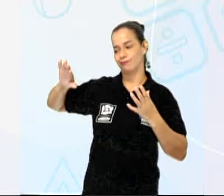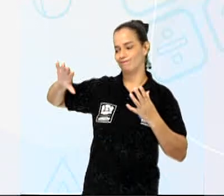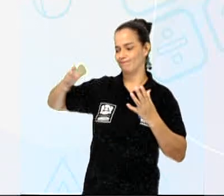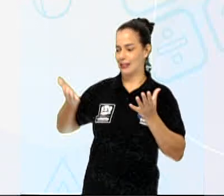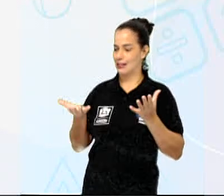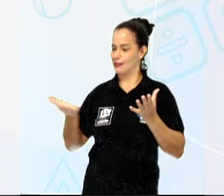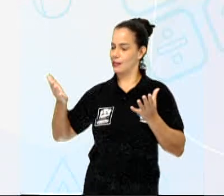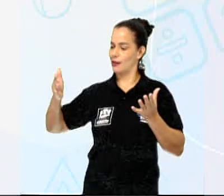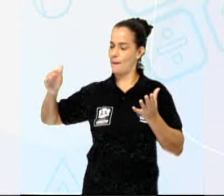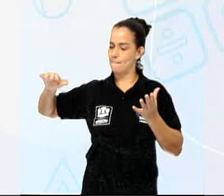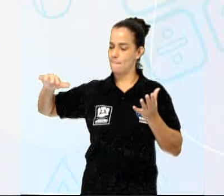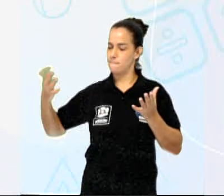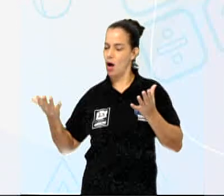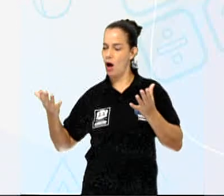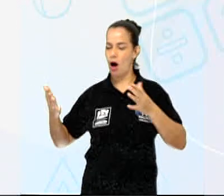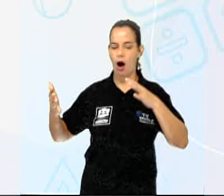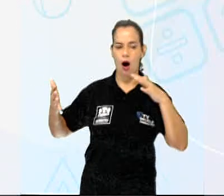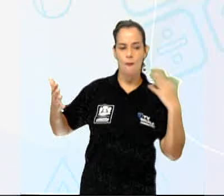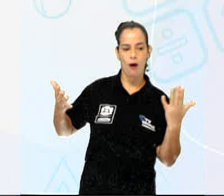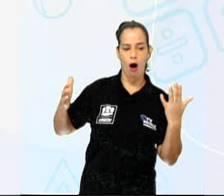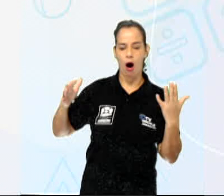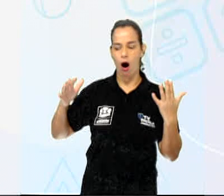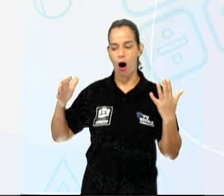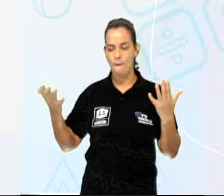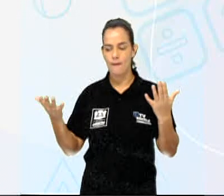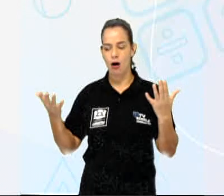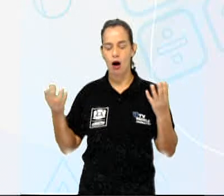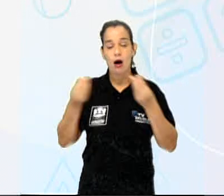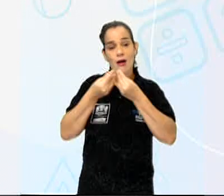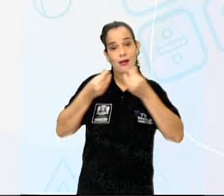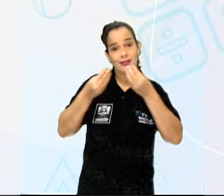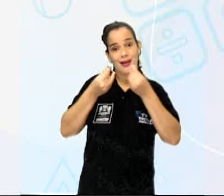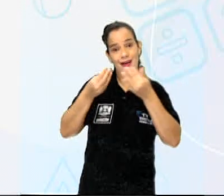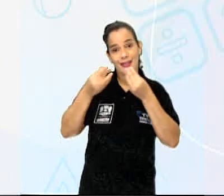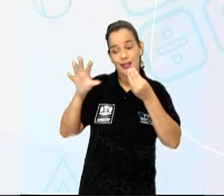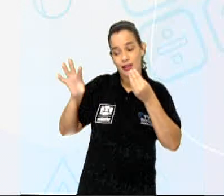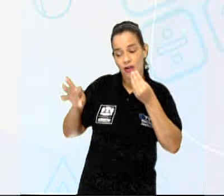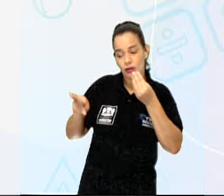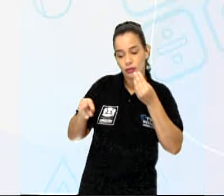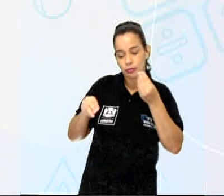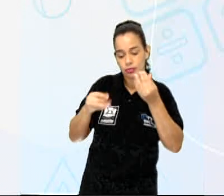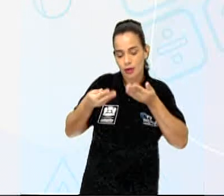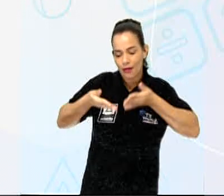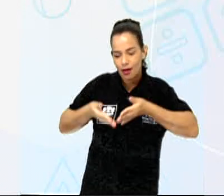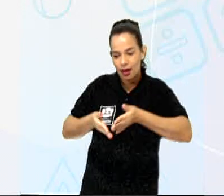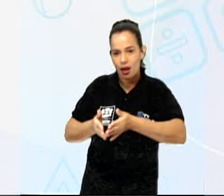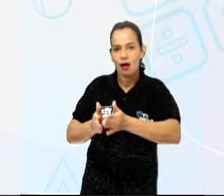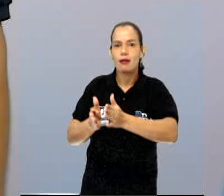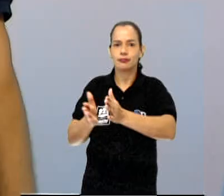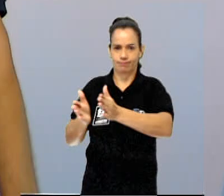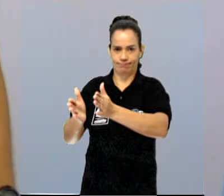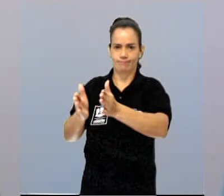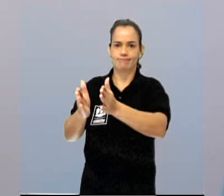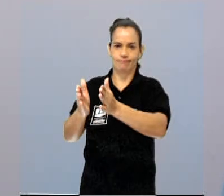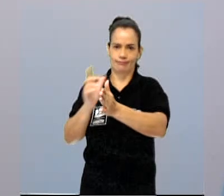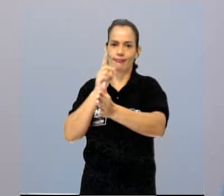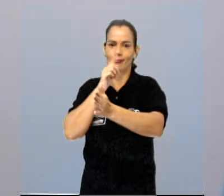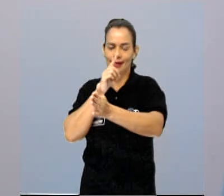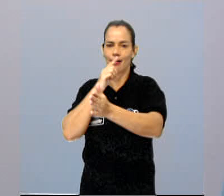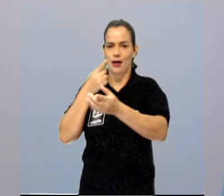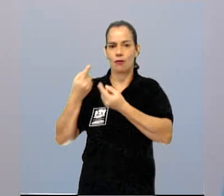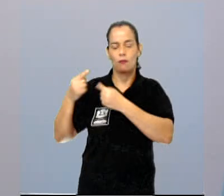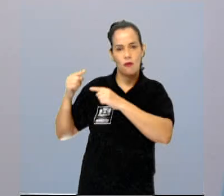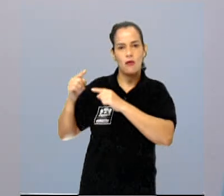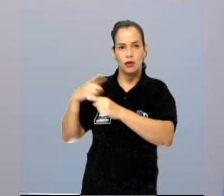margens. E aí essa areia que vai soltar aí dessa margem, ela vai acabar entrando ali dentro da água, provocando